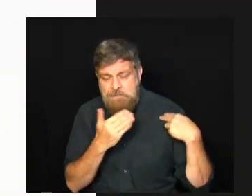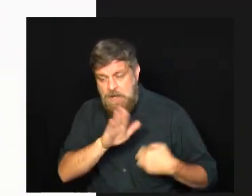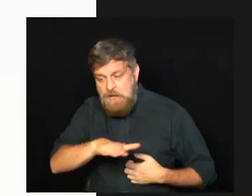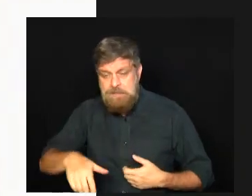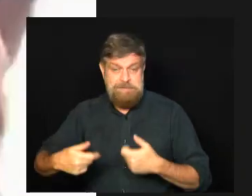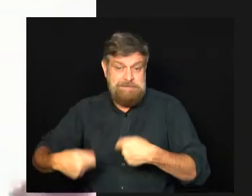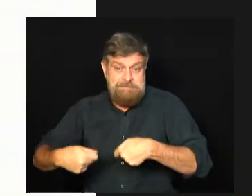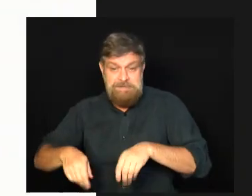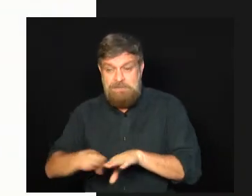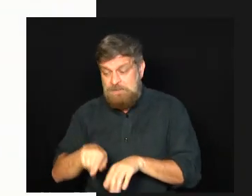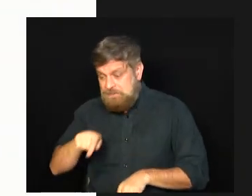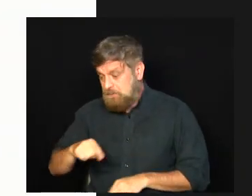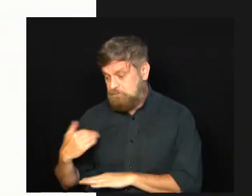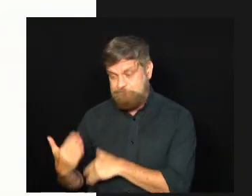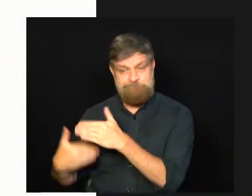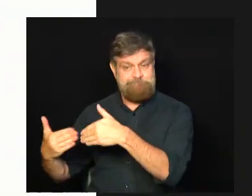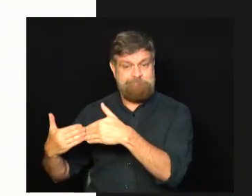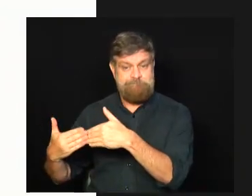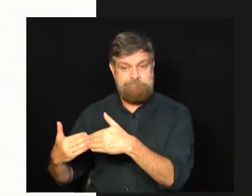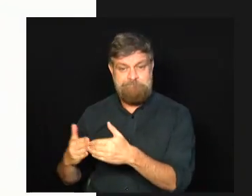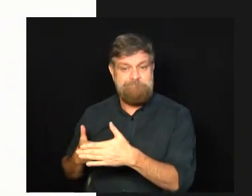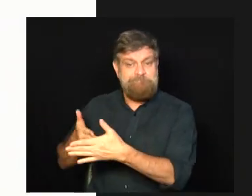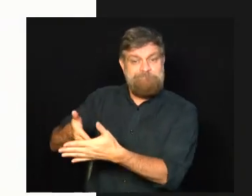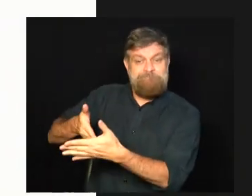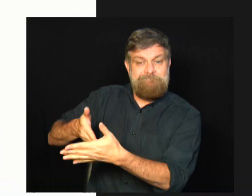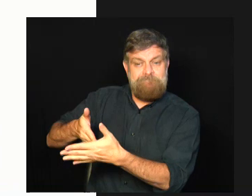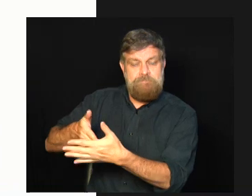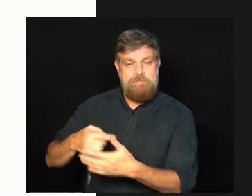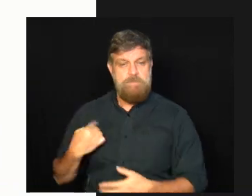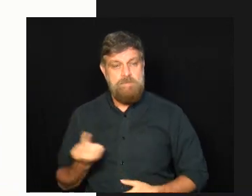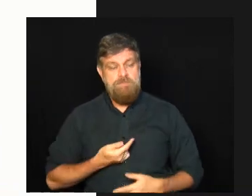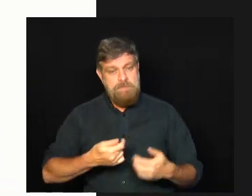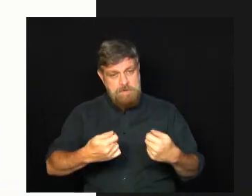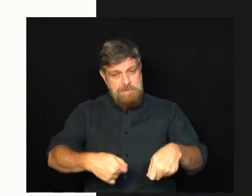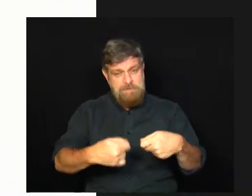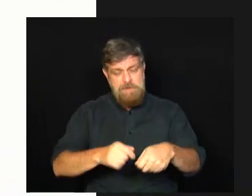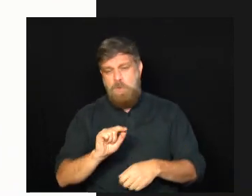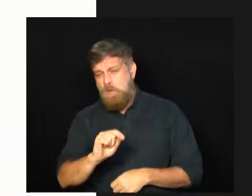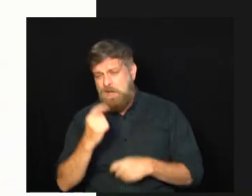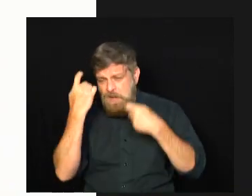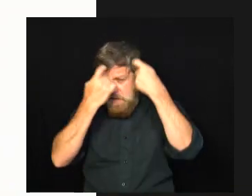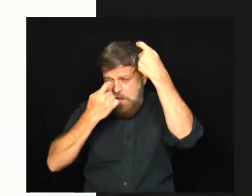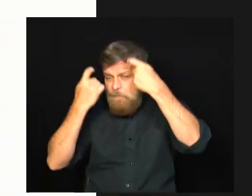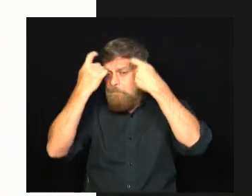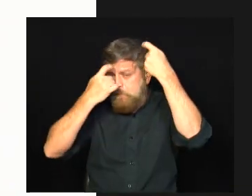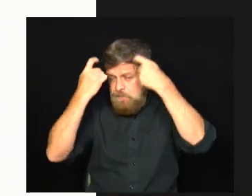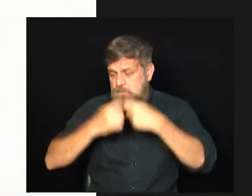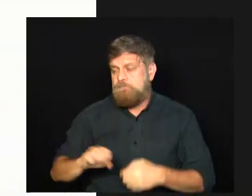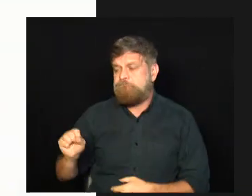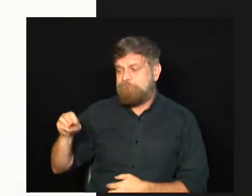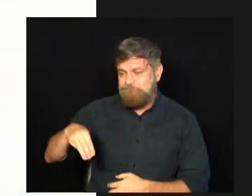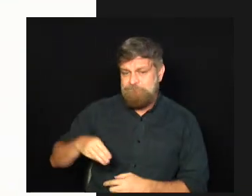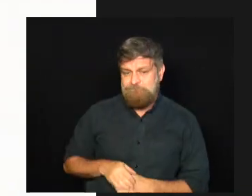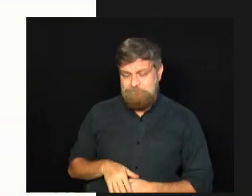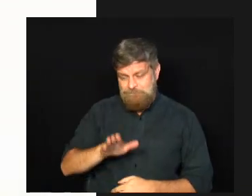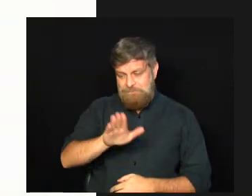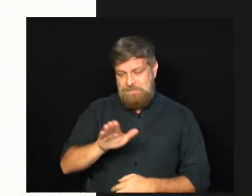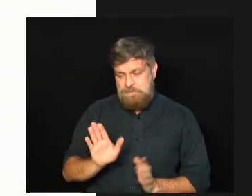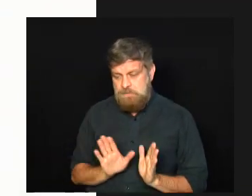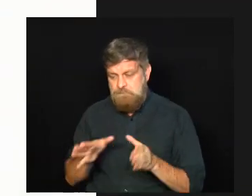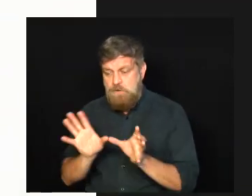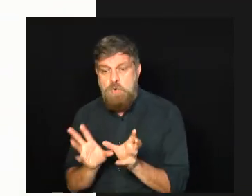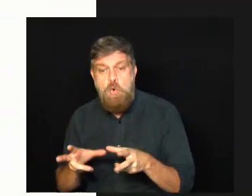senão ela também não se desenvolve. Mas nós precisamos nos preocupar com a criança em